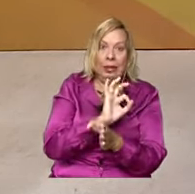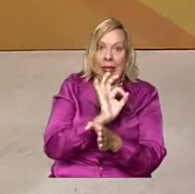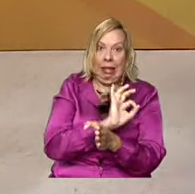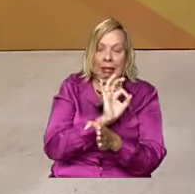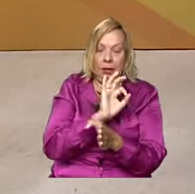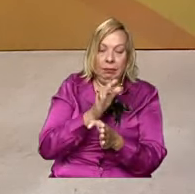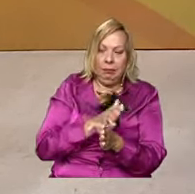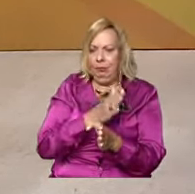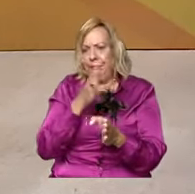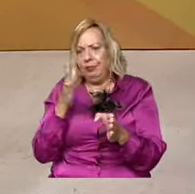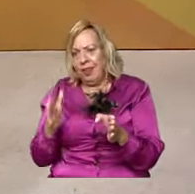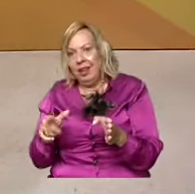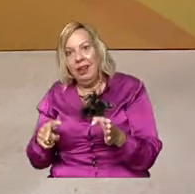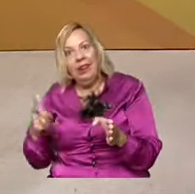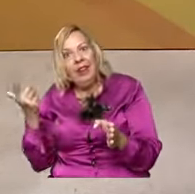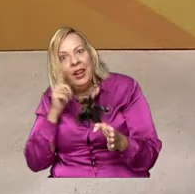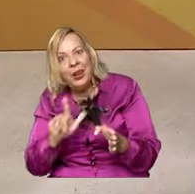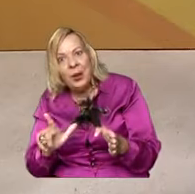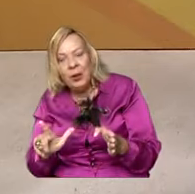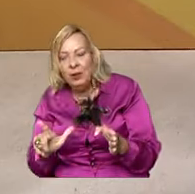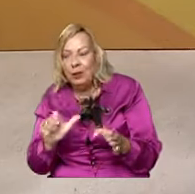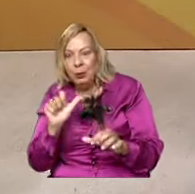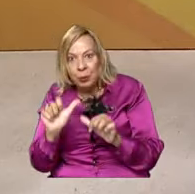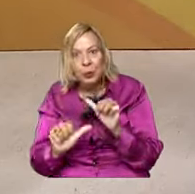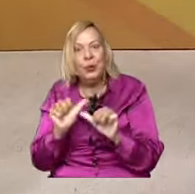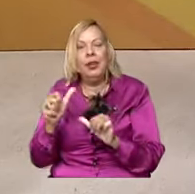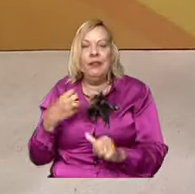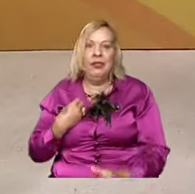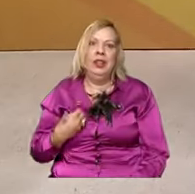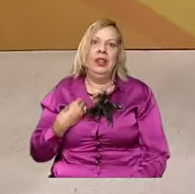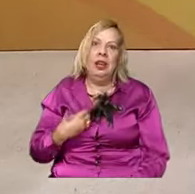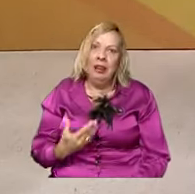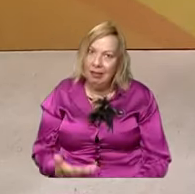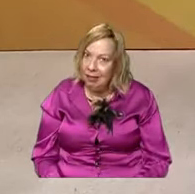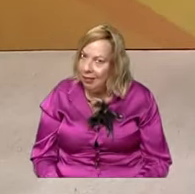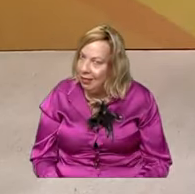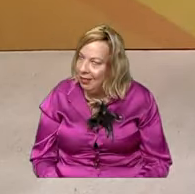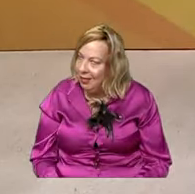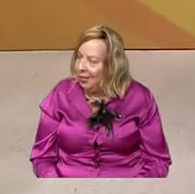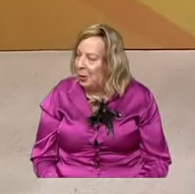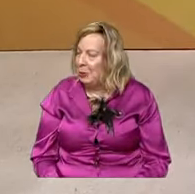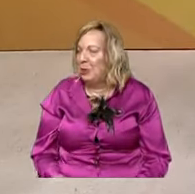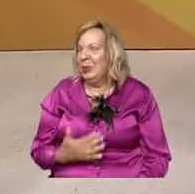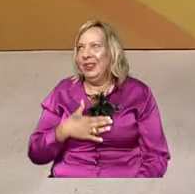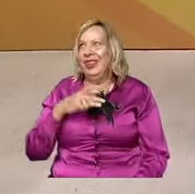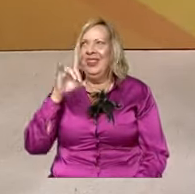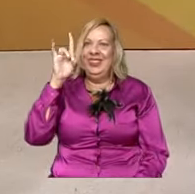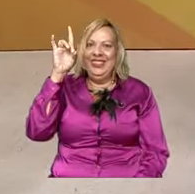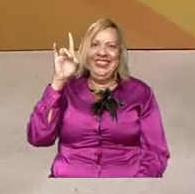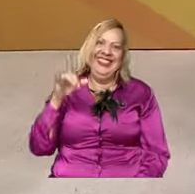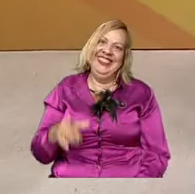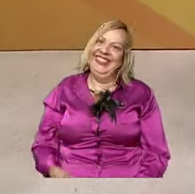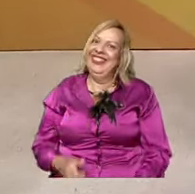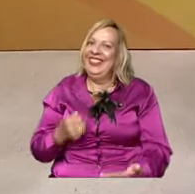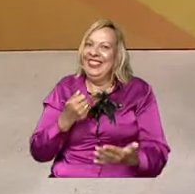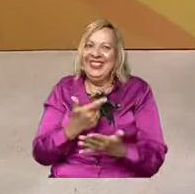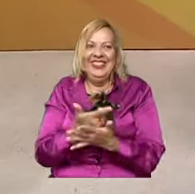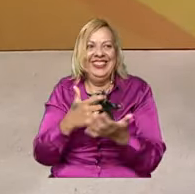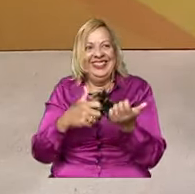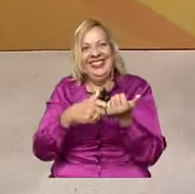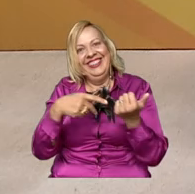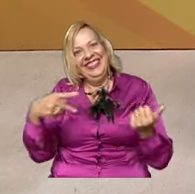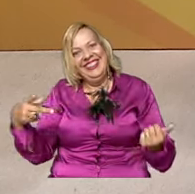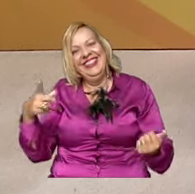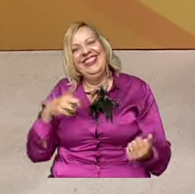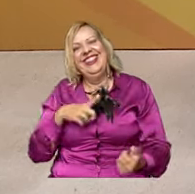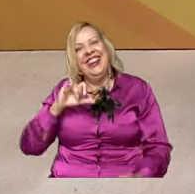Raimundo! Parabéns pro Raimundo, se aconteceu com ele, pode acontecer com você também, tá? A hora é agora. Garanta seu título já da próxima semana ali,